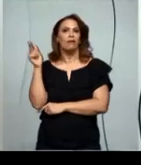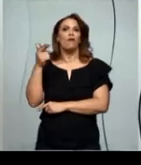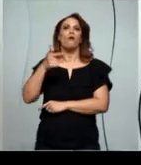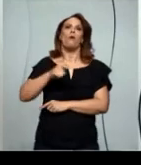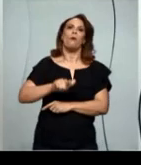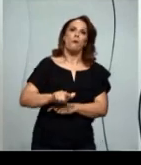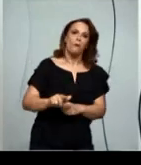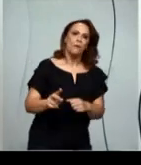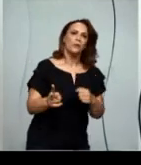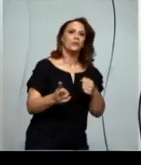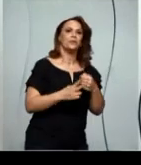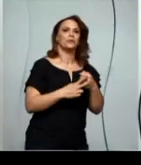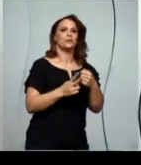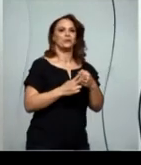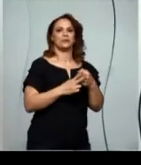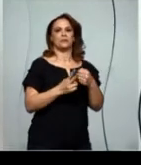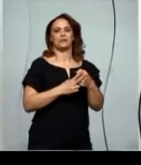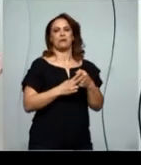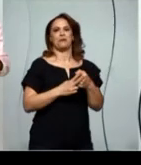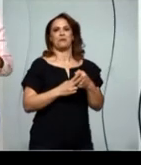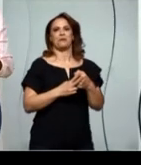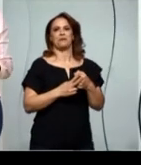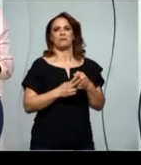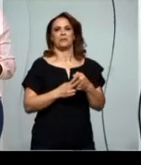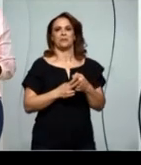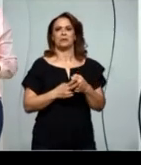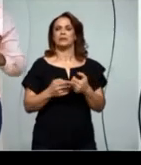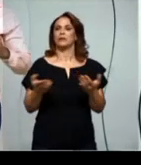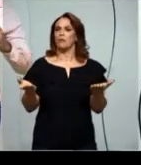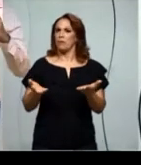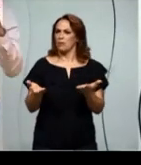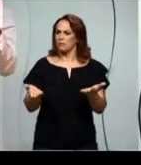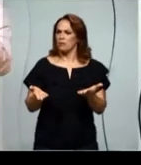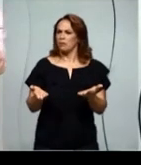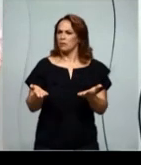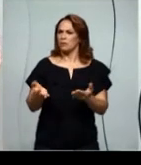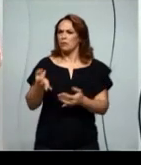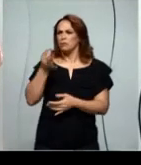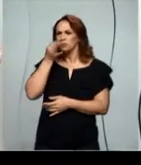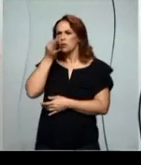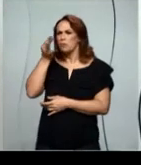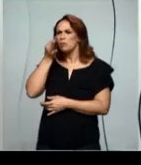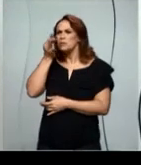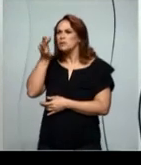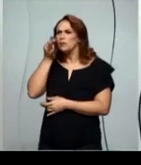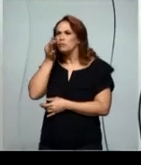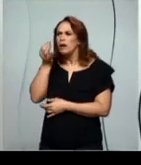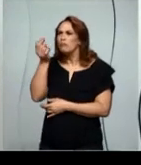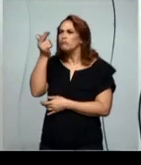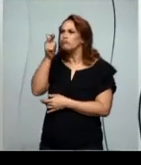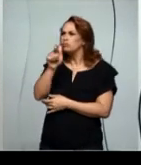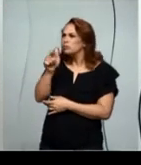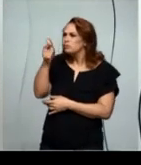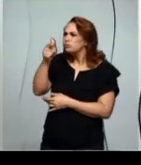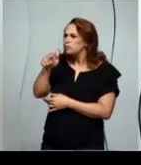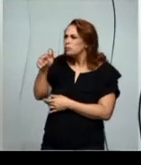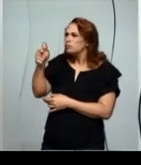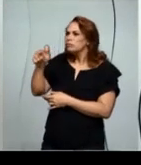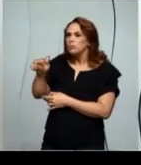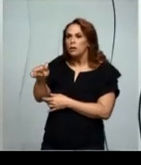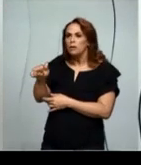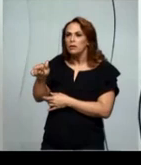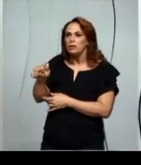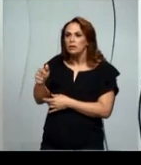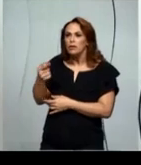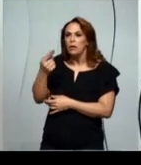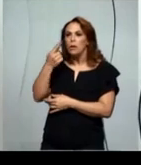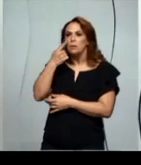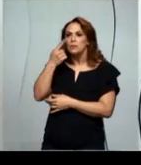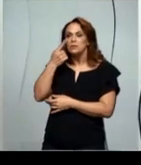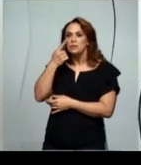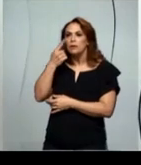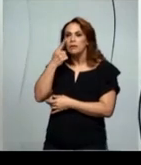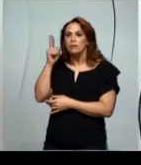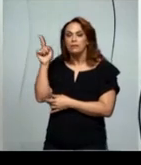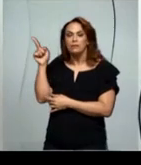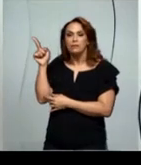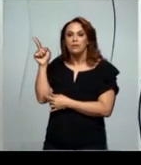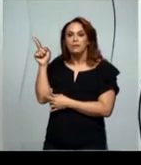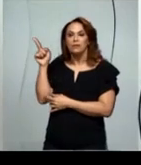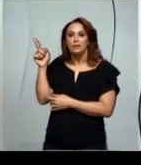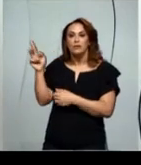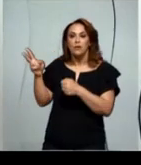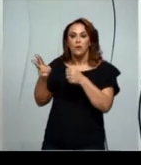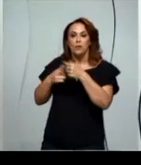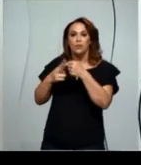pensar agora naquelas regularidades que eu falei com vocês? Se você observar, olha os verbos, noted,